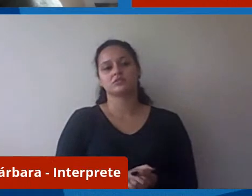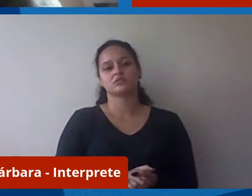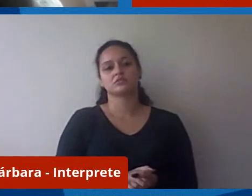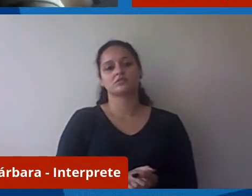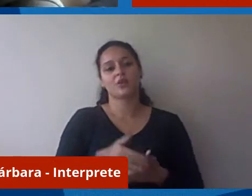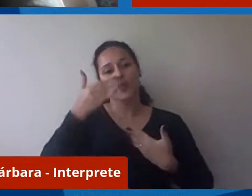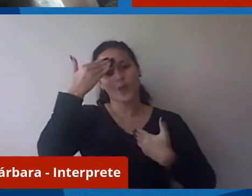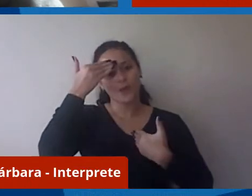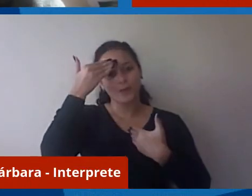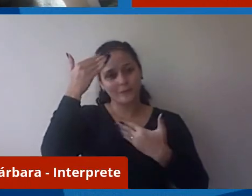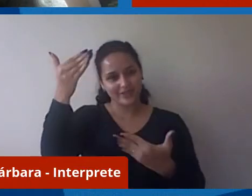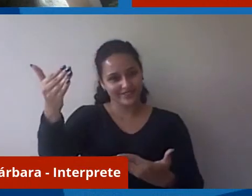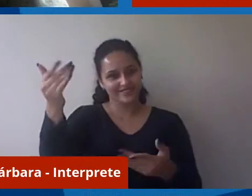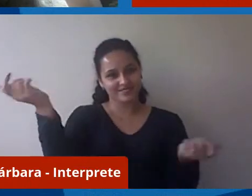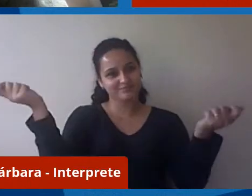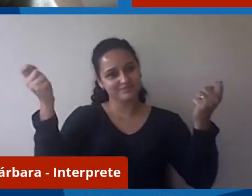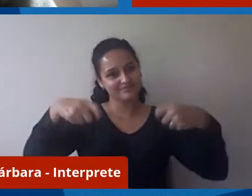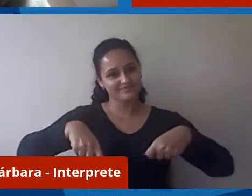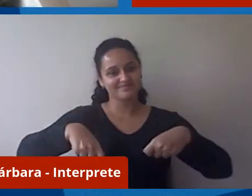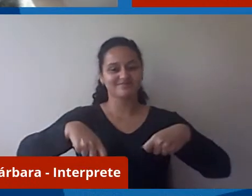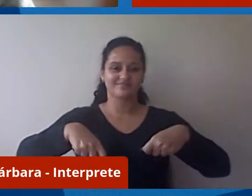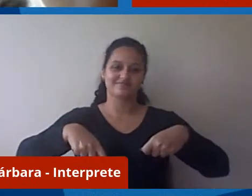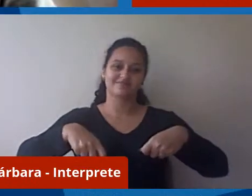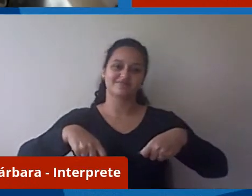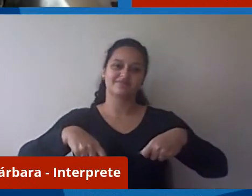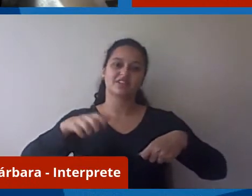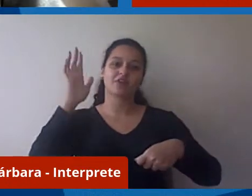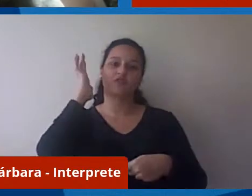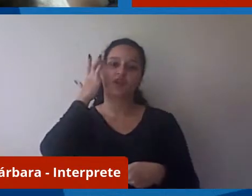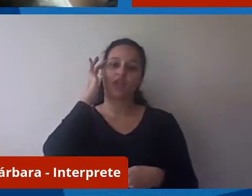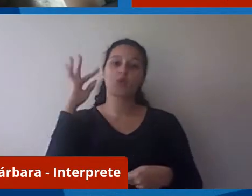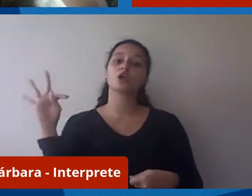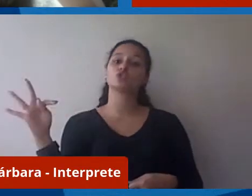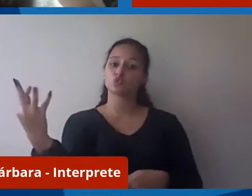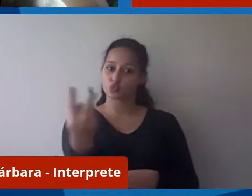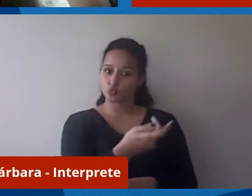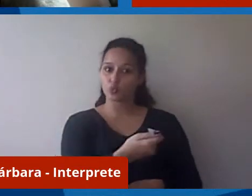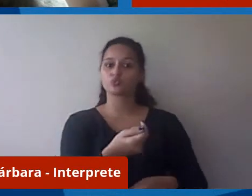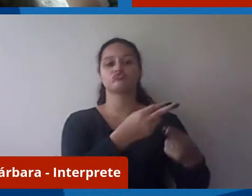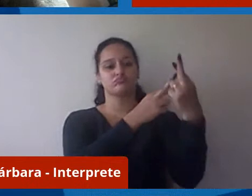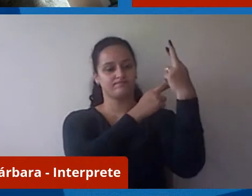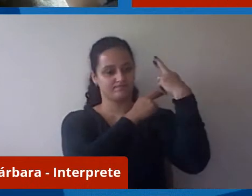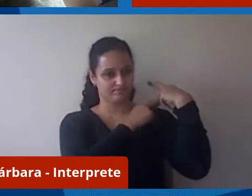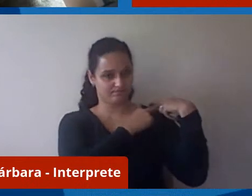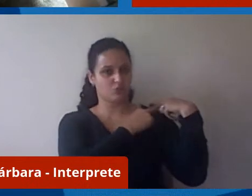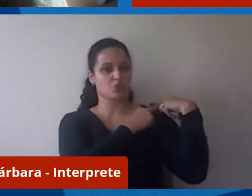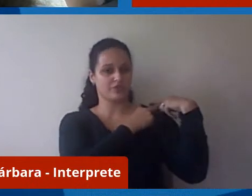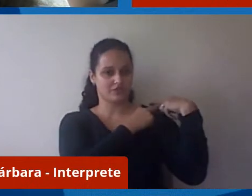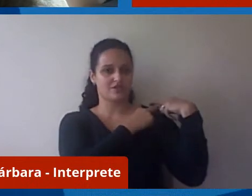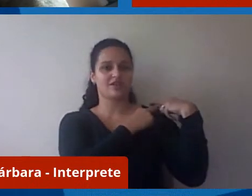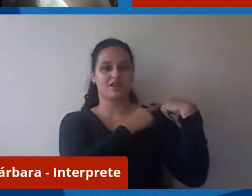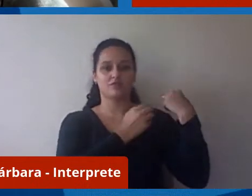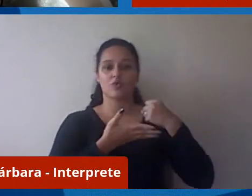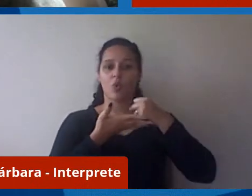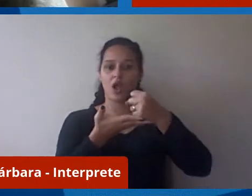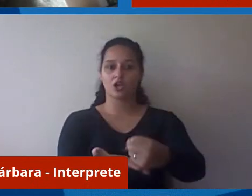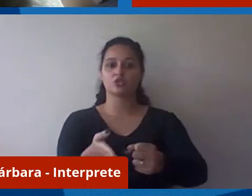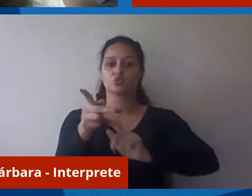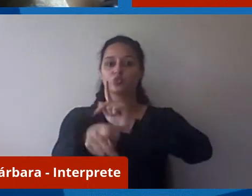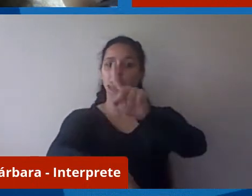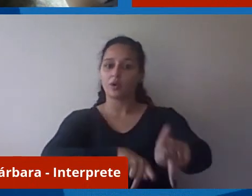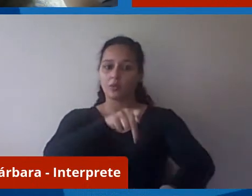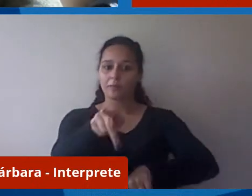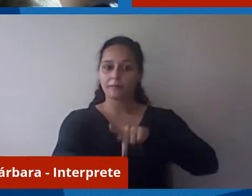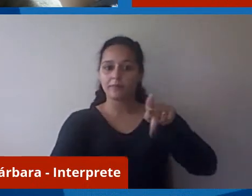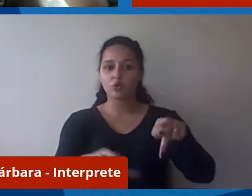Obrigado pela possibilidade. Eu acho que todos nós temos uma responsabilidade muito grande de ajudar o povo a tomar consciência dos